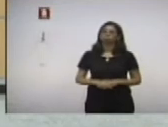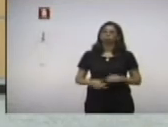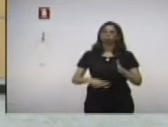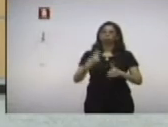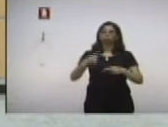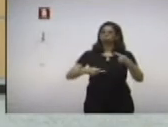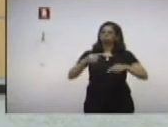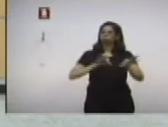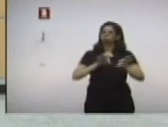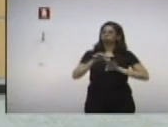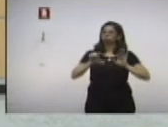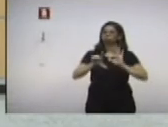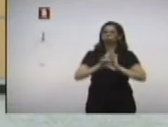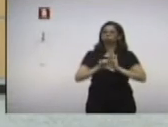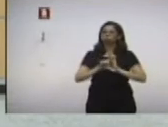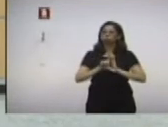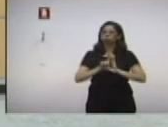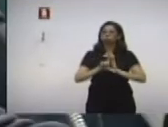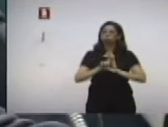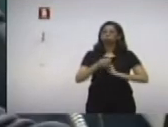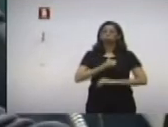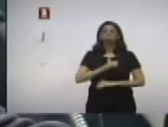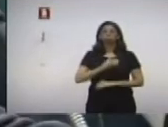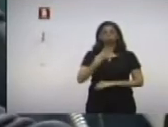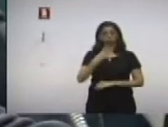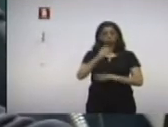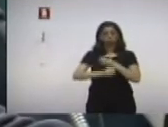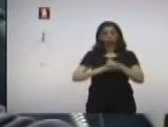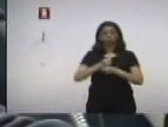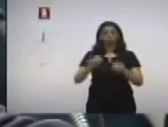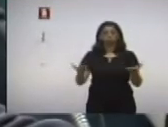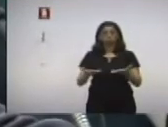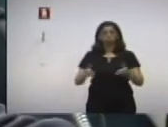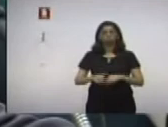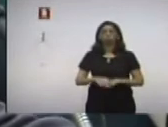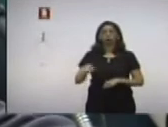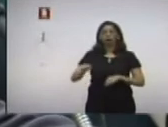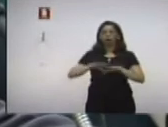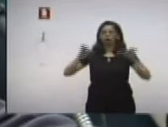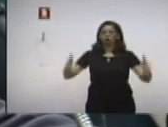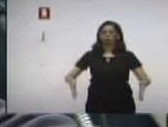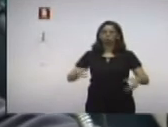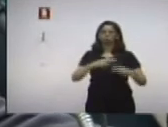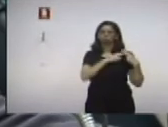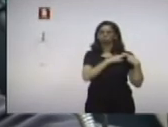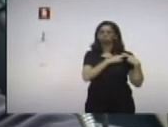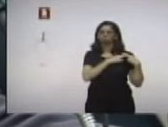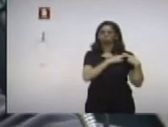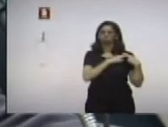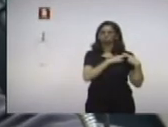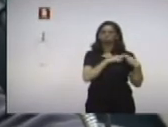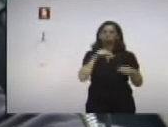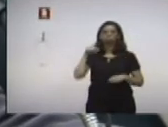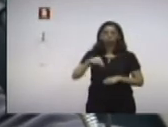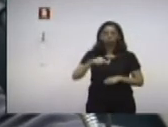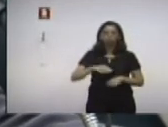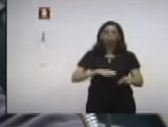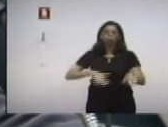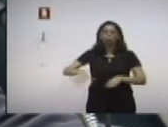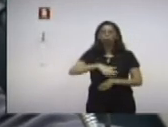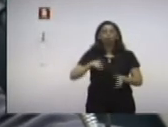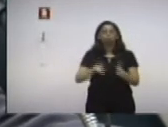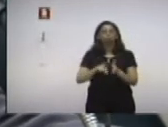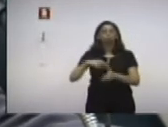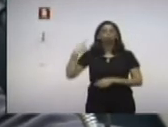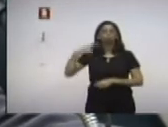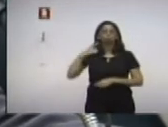segunda discussão do projeto de resolução nº 4 2014 da mesa da câmara que cria a procuradoria especial da mulher no âmbito da